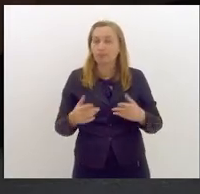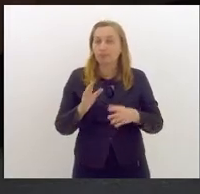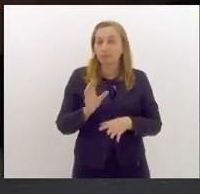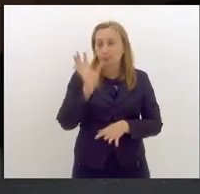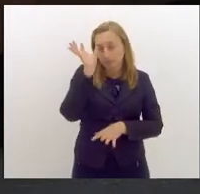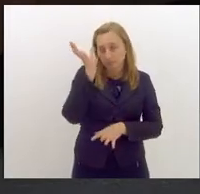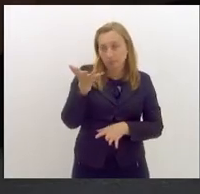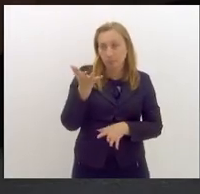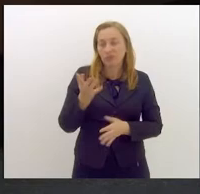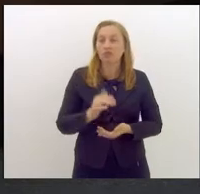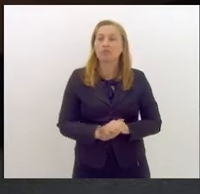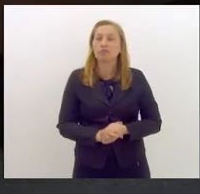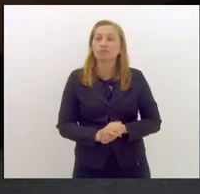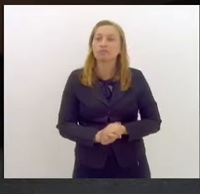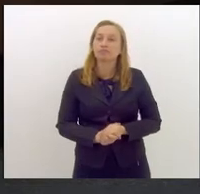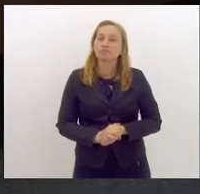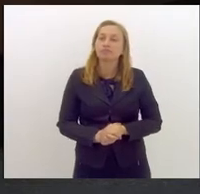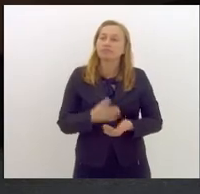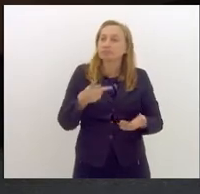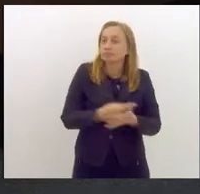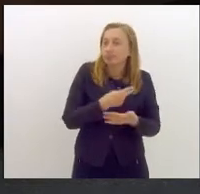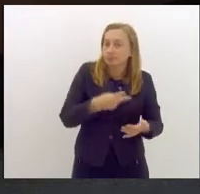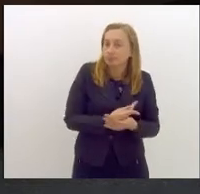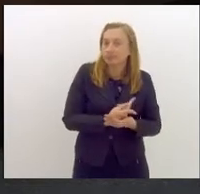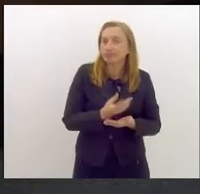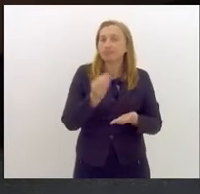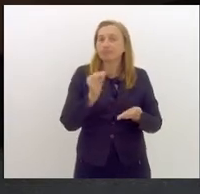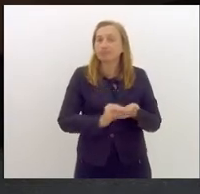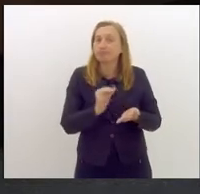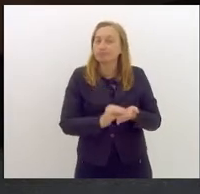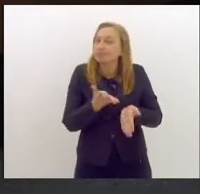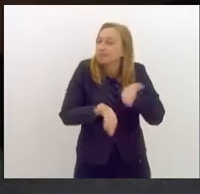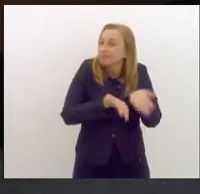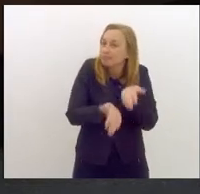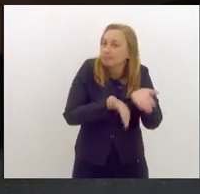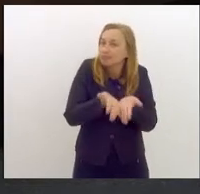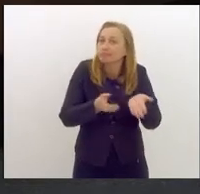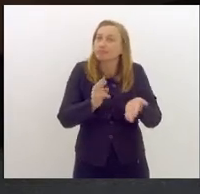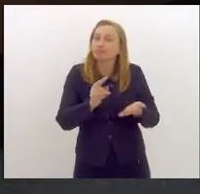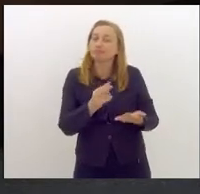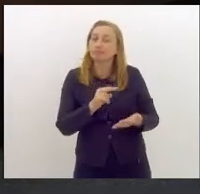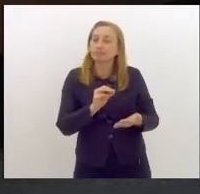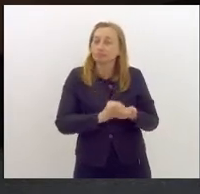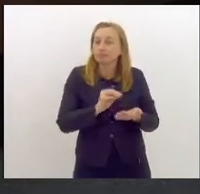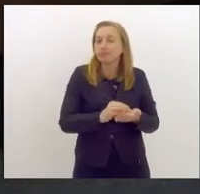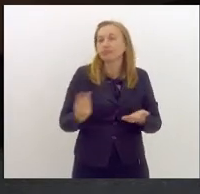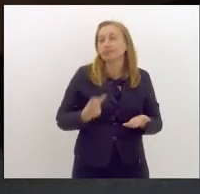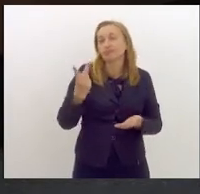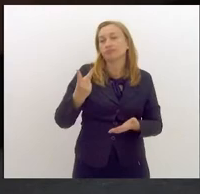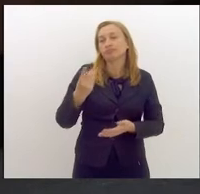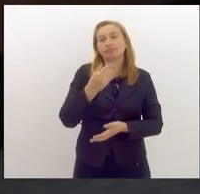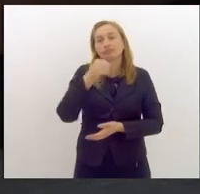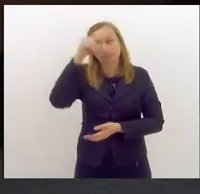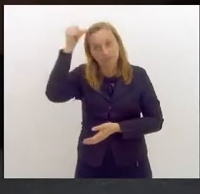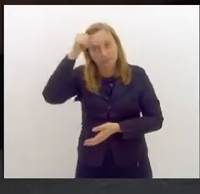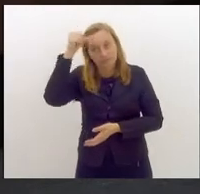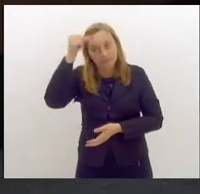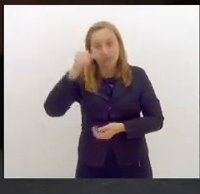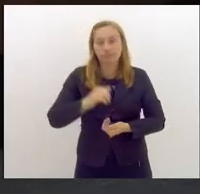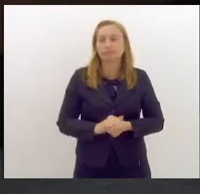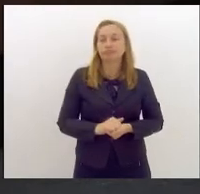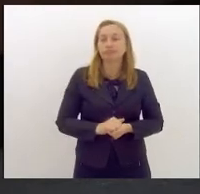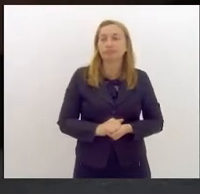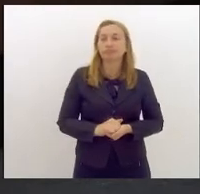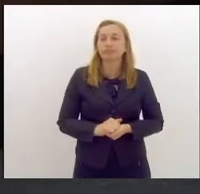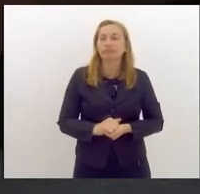por leniência por negligência por falta de cuidado por falta de zelo do governo Claudio de Castro e